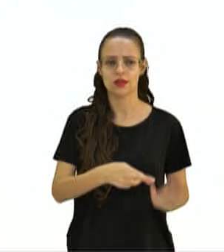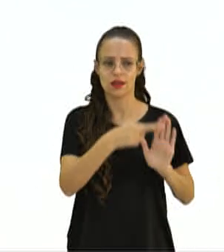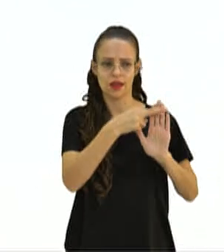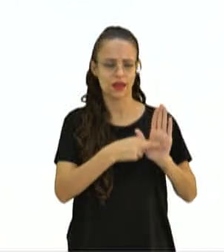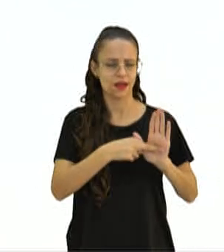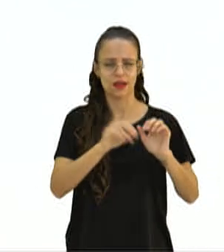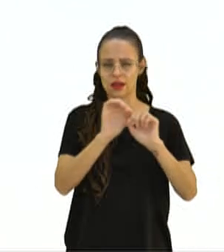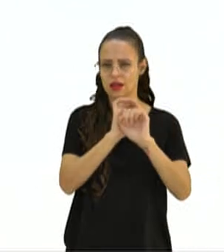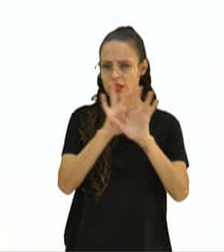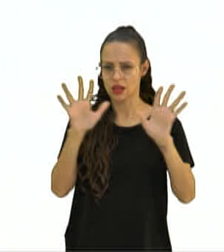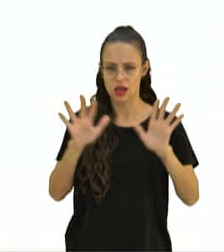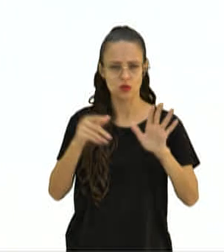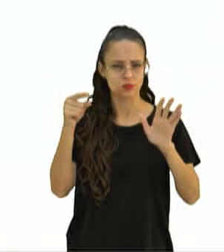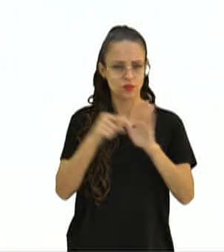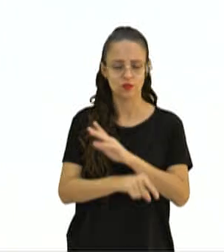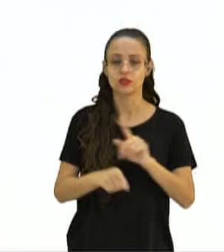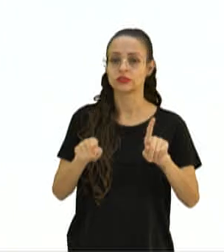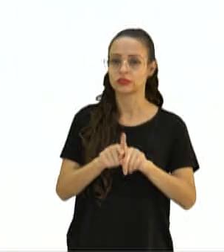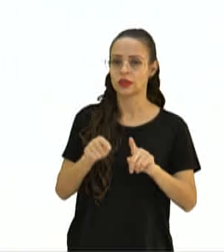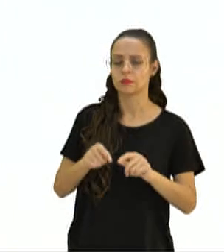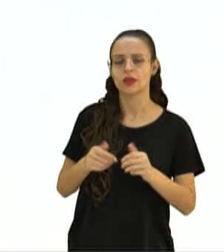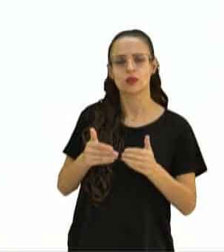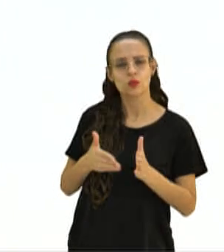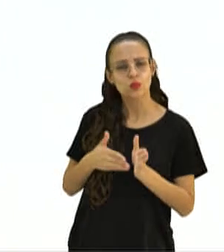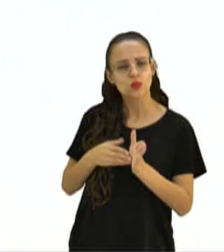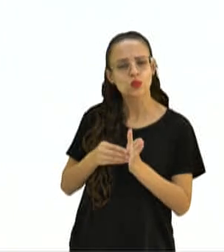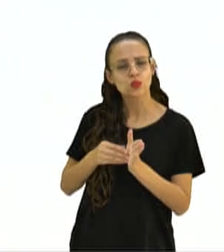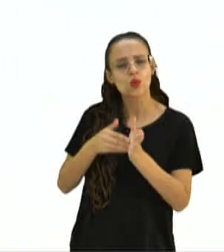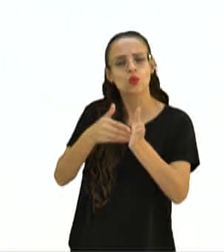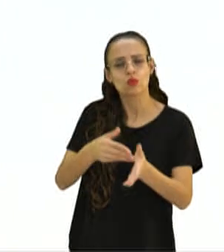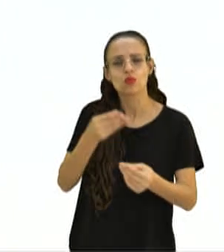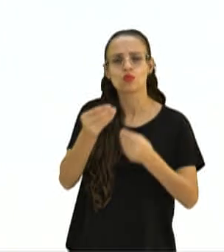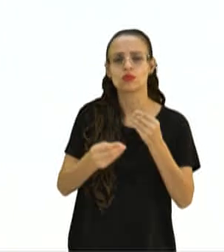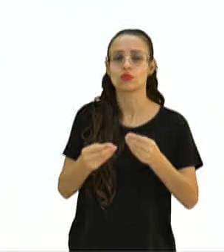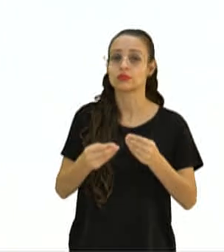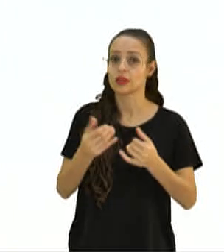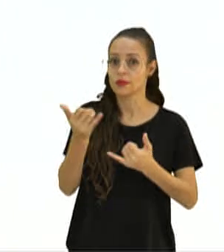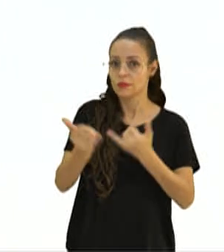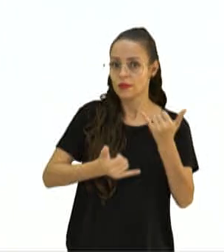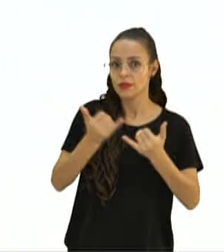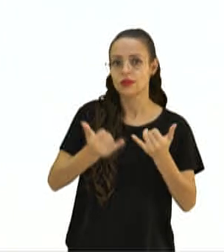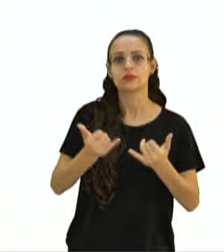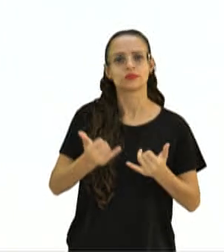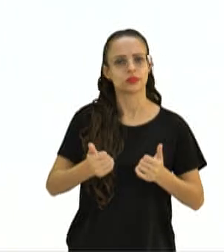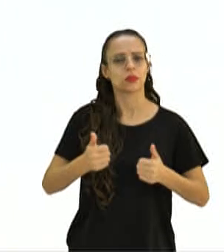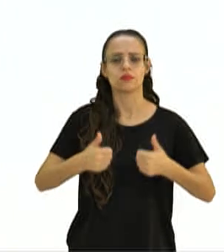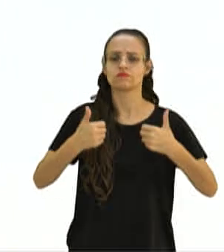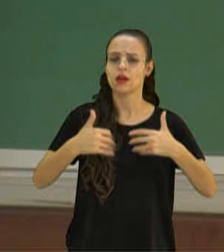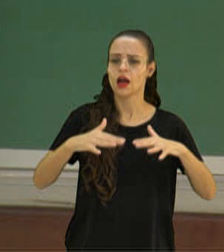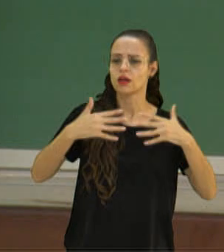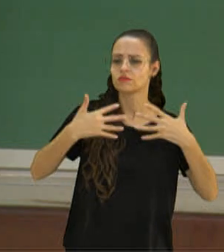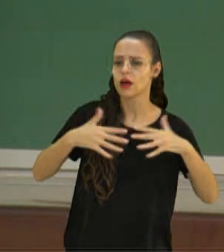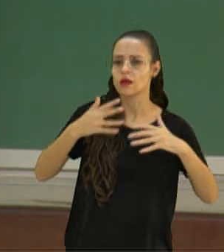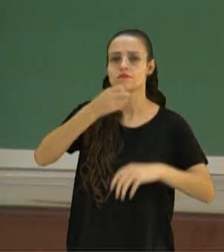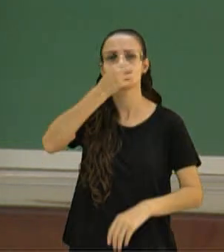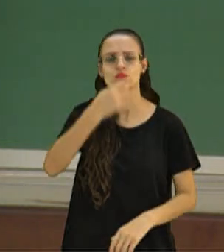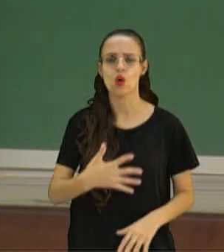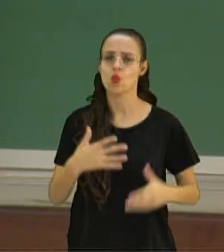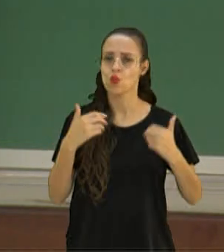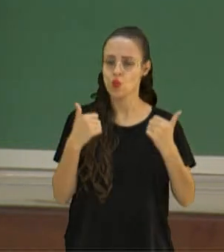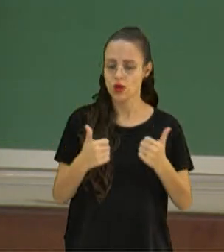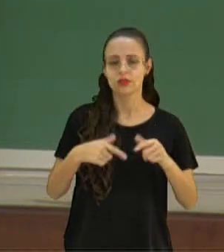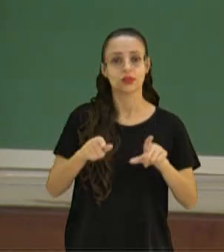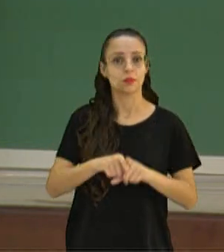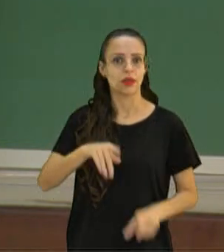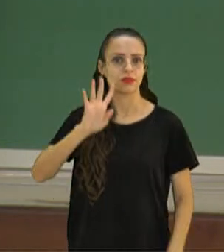jogo, conduzir a partida, né, levando em consideração a boa fluidez, né, além também de tomada